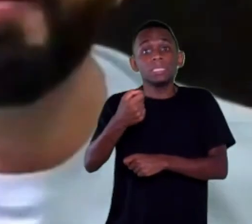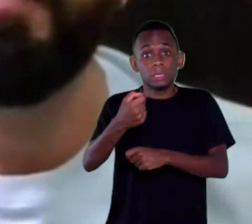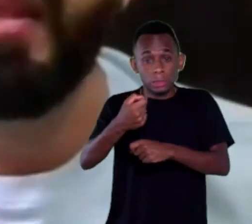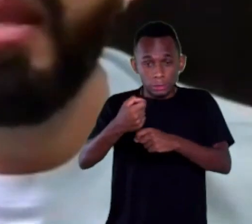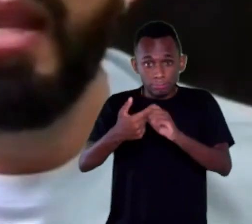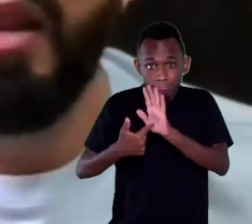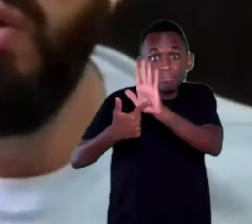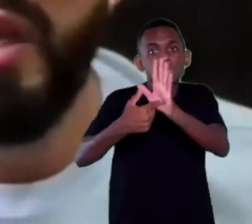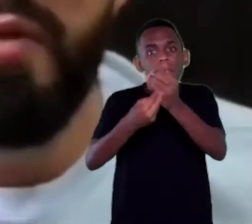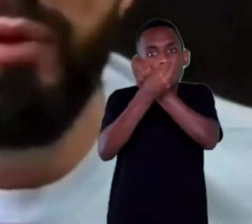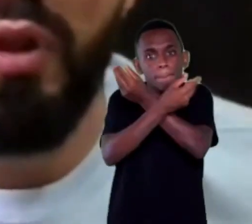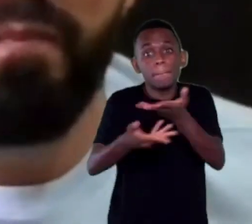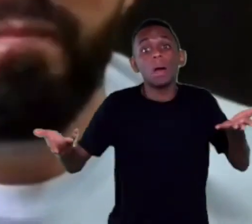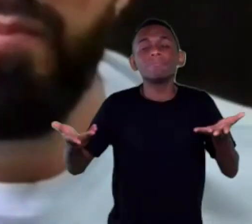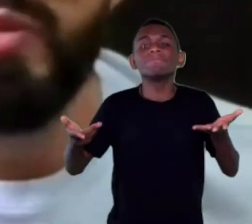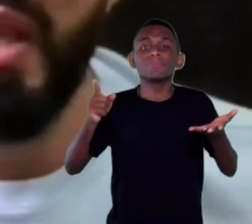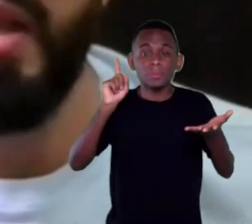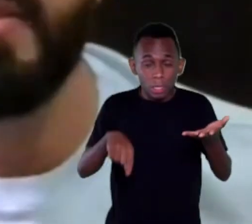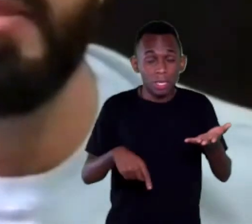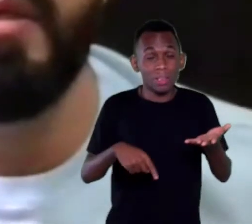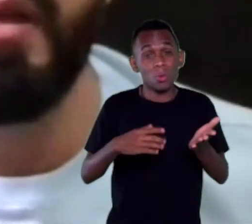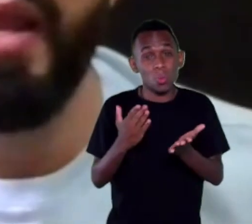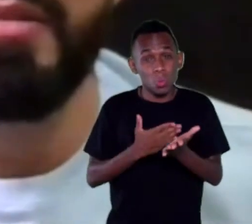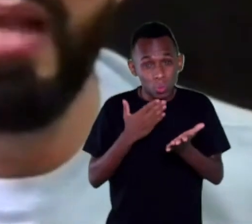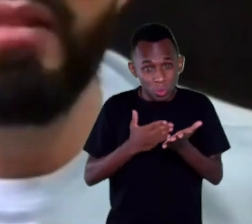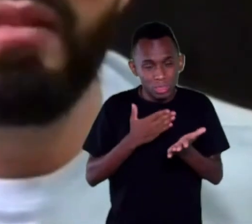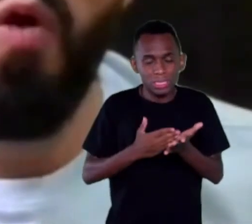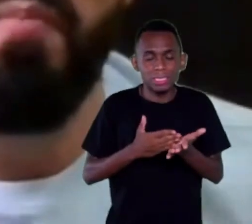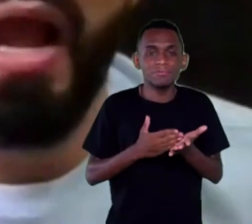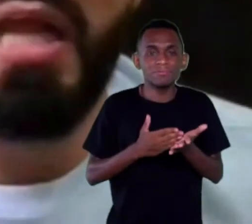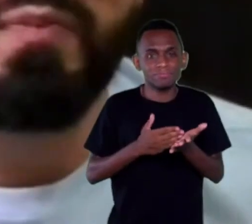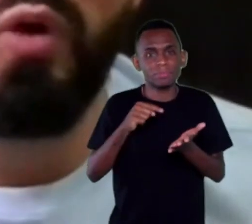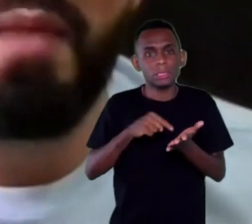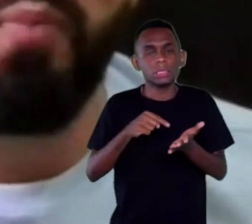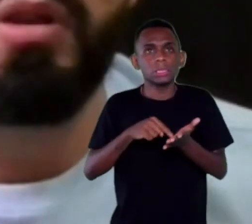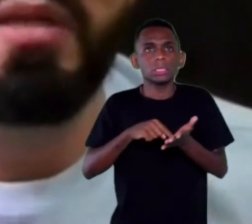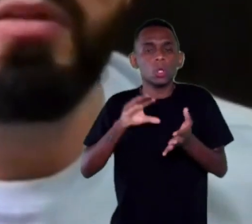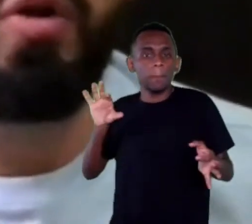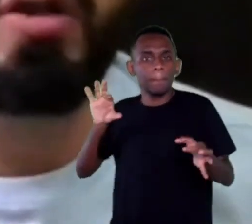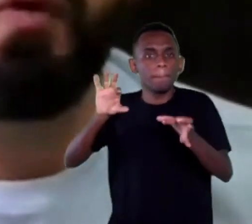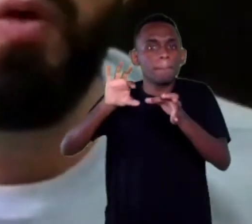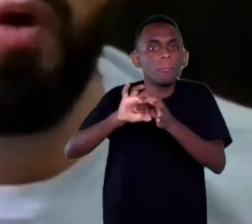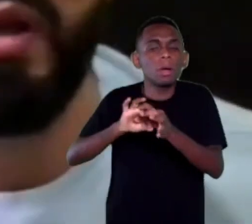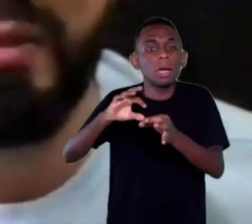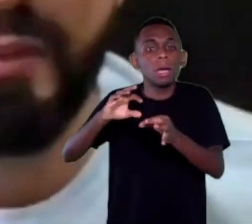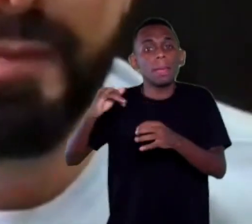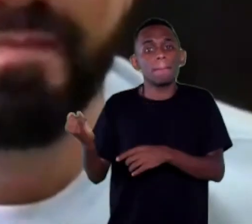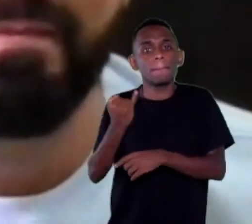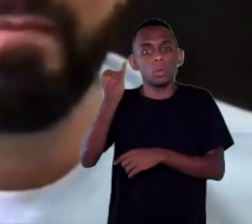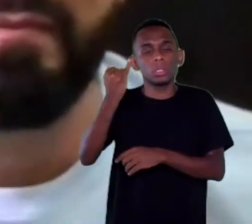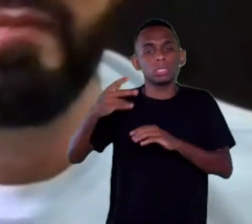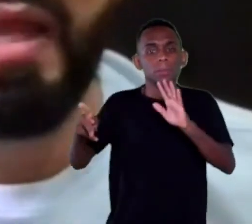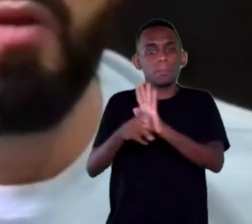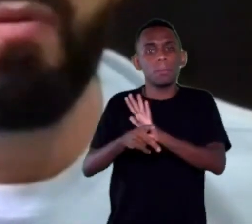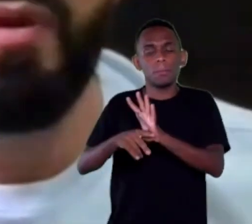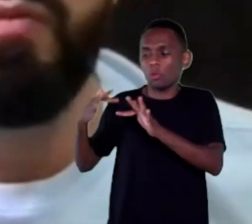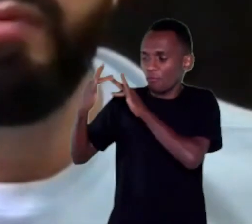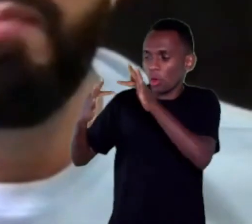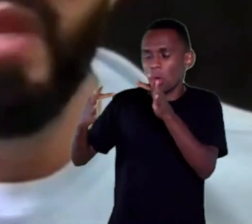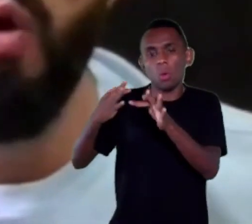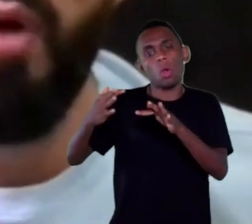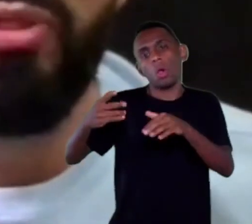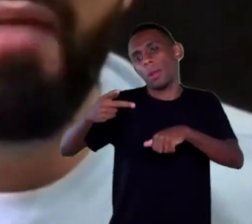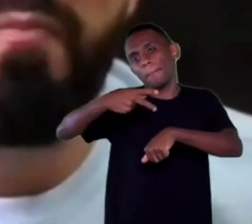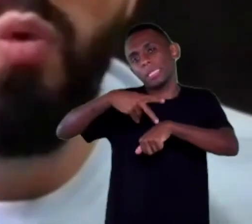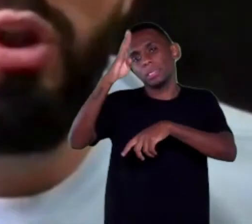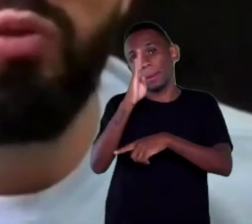2020, ele é um livro que eu busquei, assim, resgatar ao máximo a importância do nosso folclore. Né? Eu